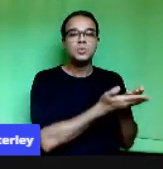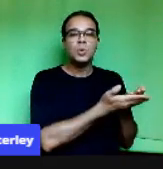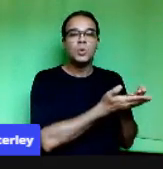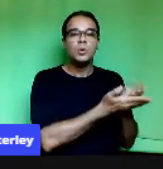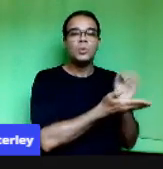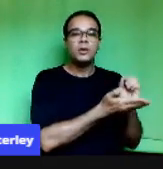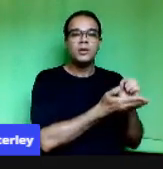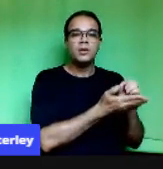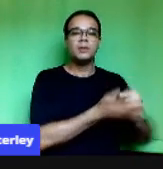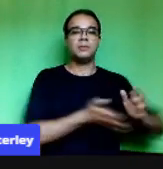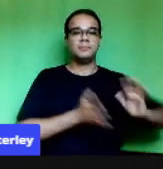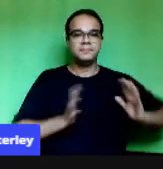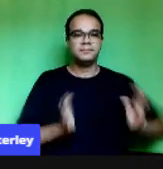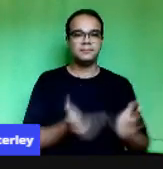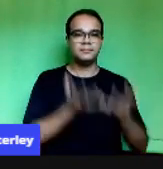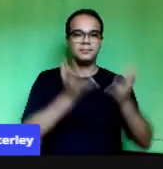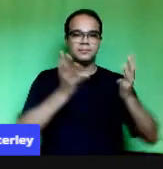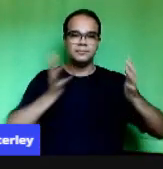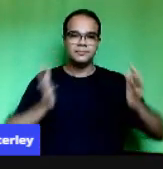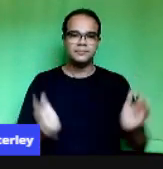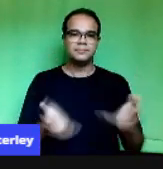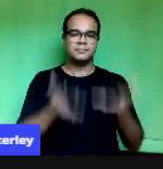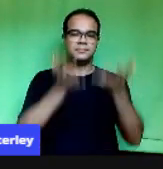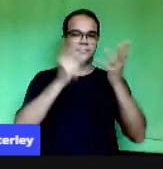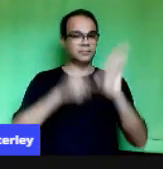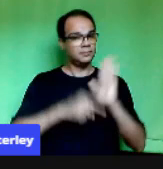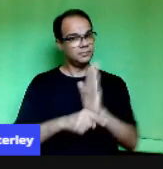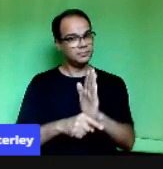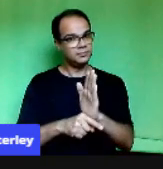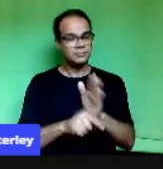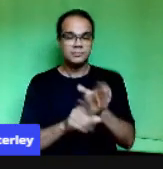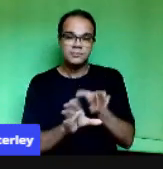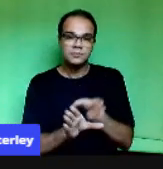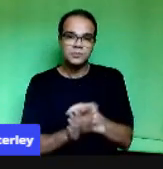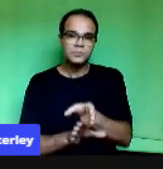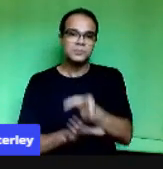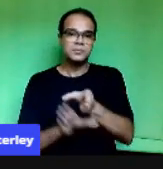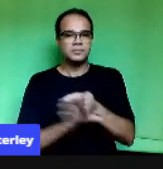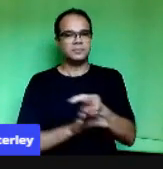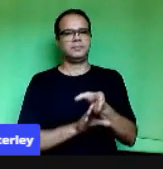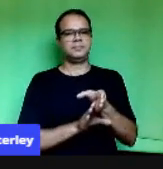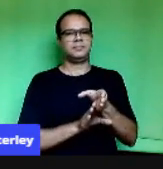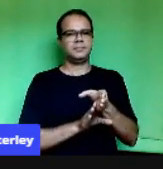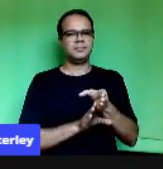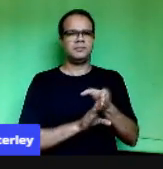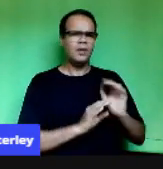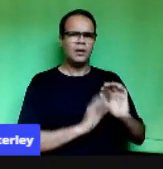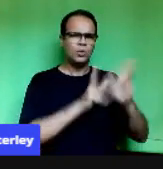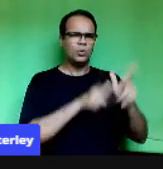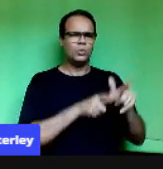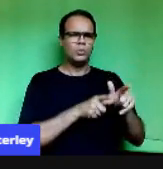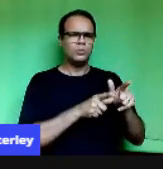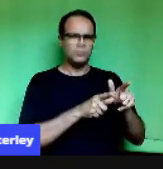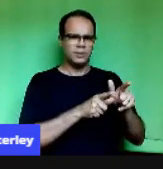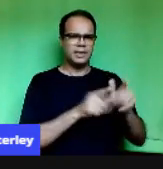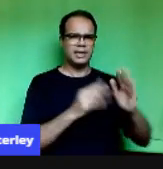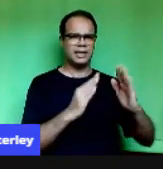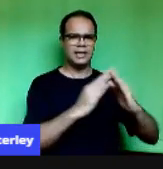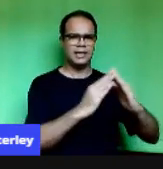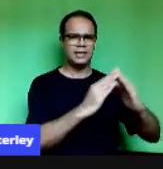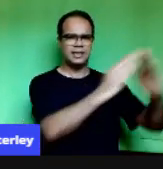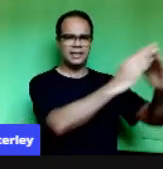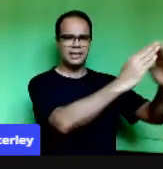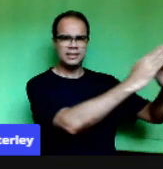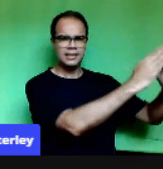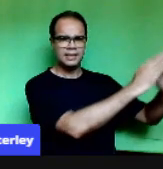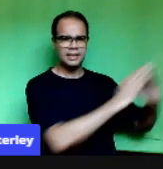essas partes, né, eu digo que é toda a comunidade escolar e aqui, nessa modalidade de ensino do campo. Por